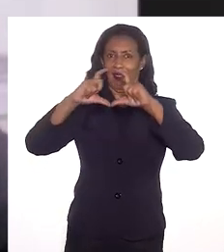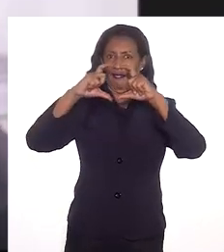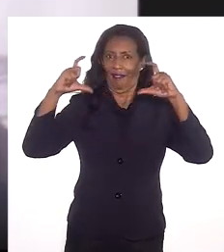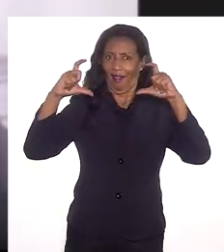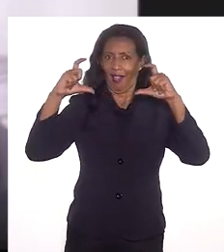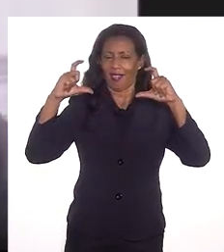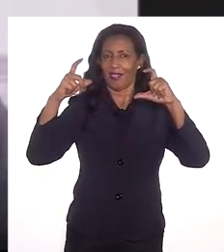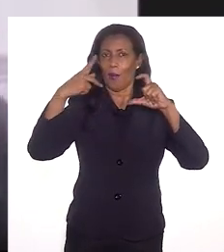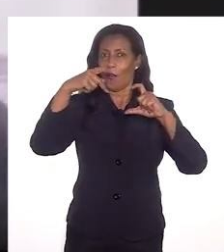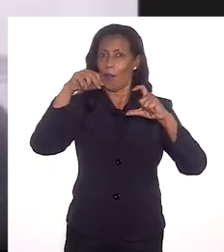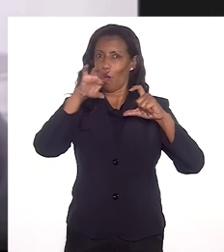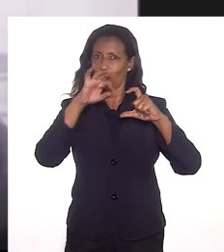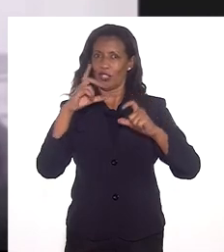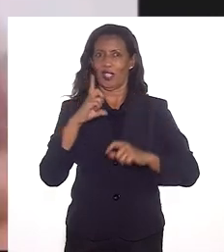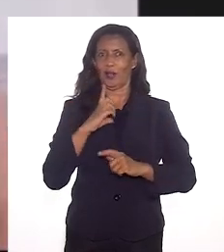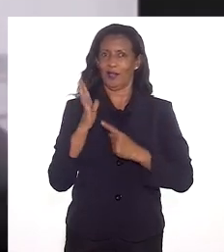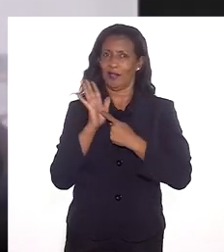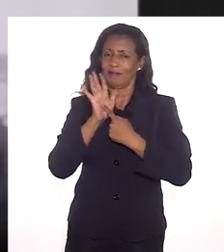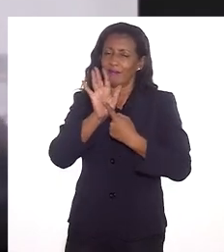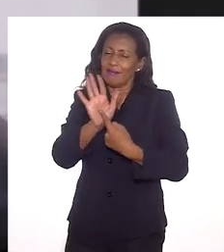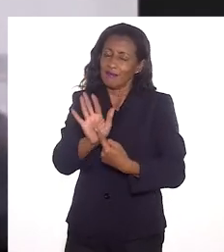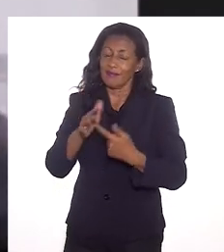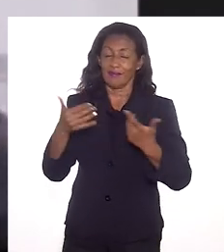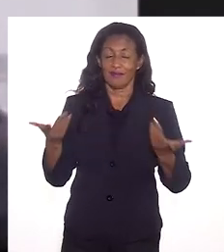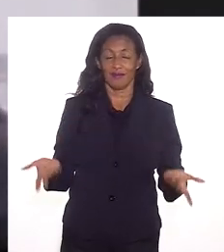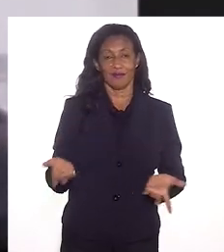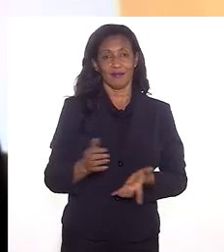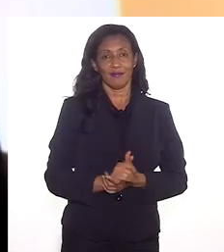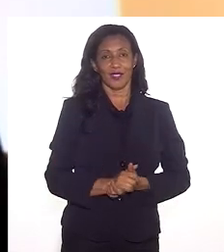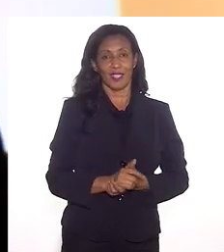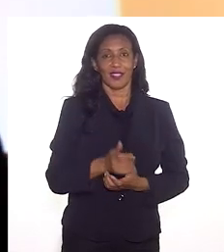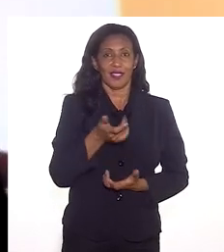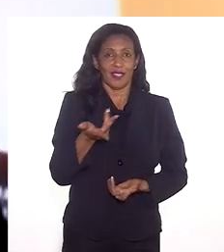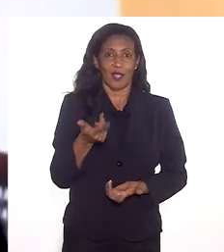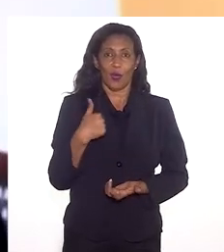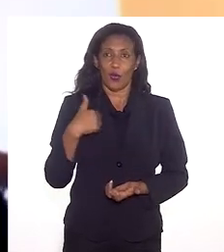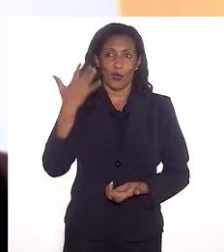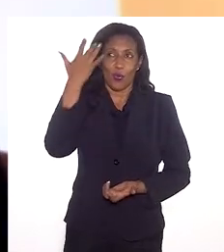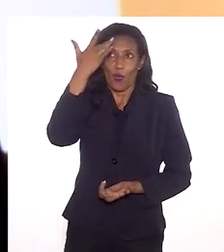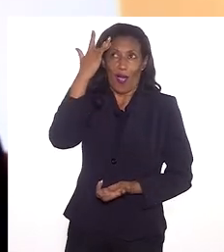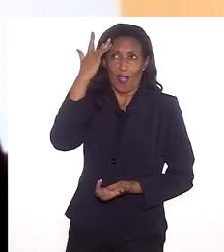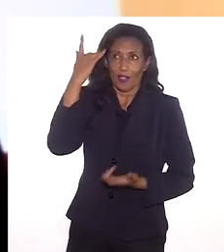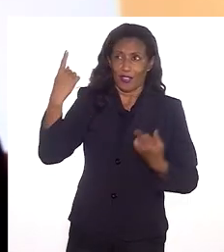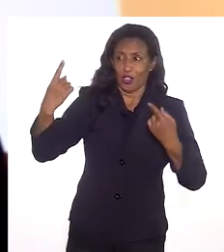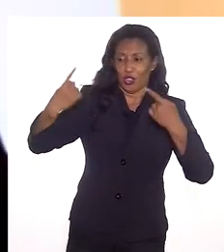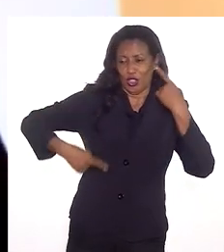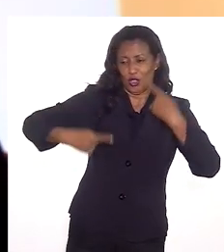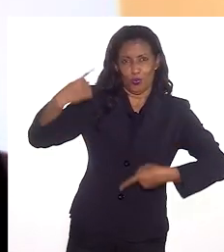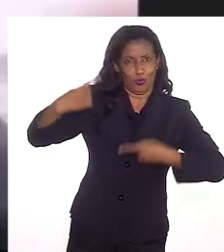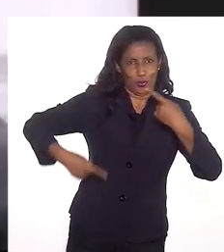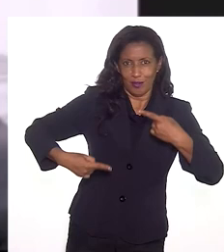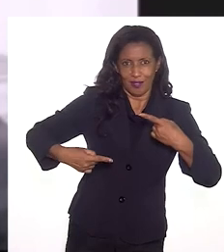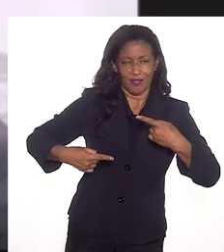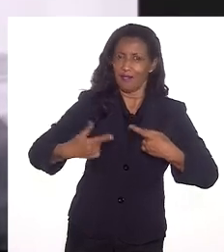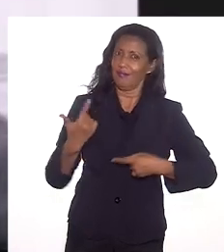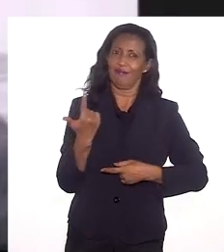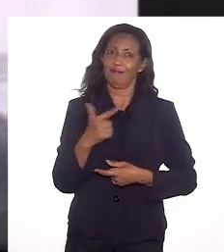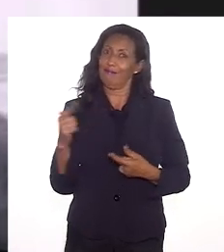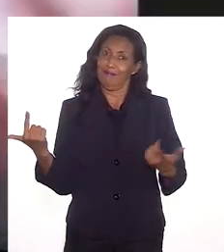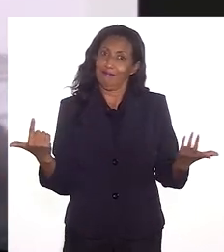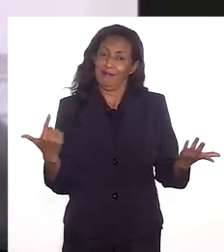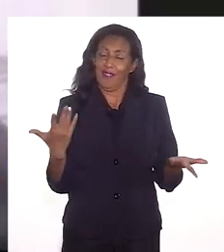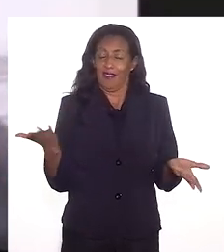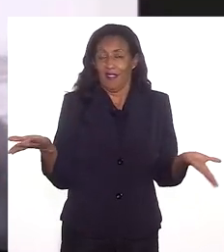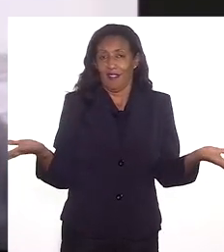beleza que o cartão-postal do Brasil tem a oferecer então assim não acho que tem a disputa sinceramente